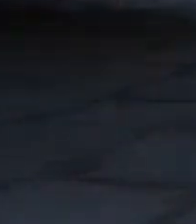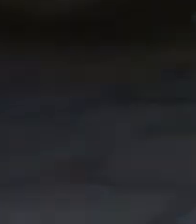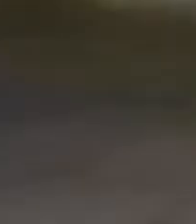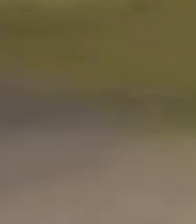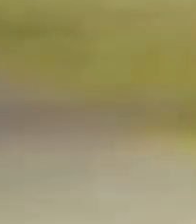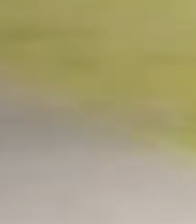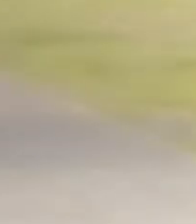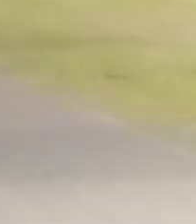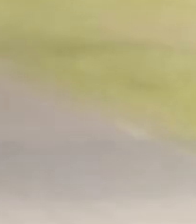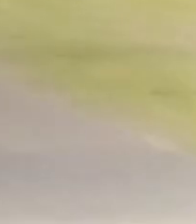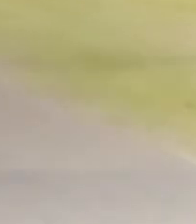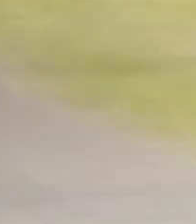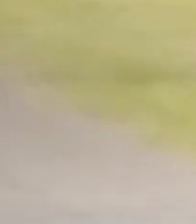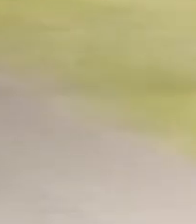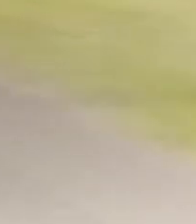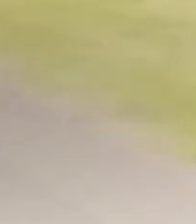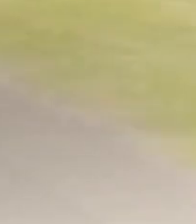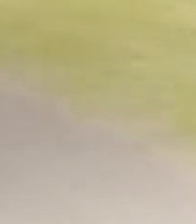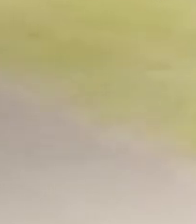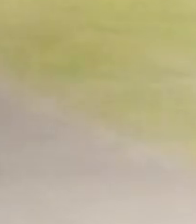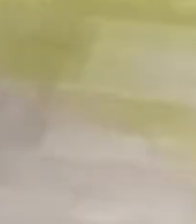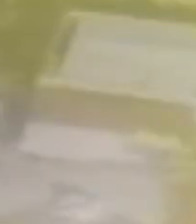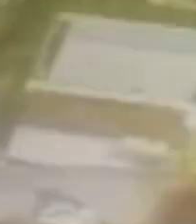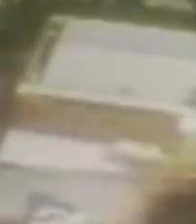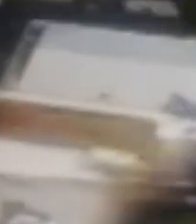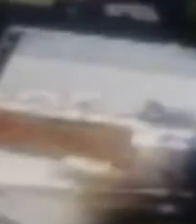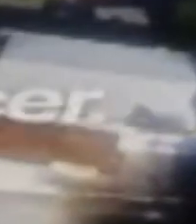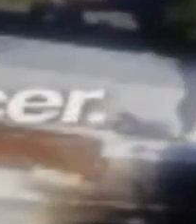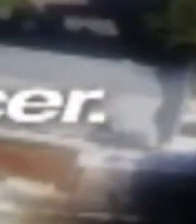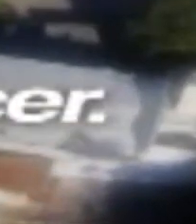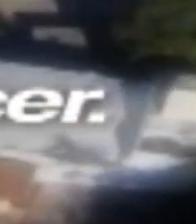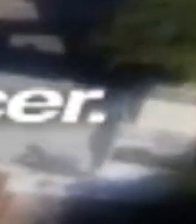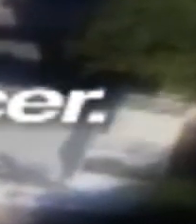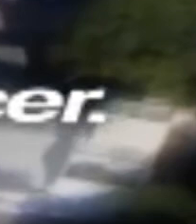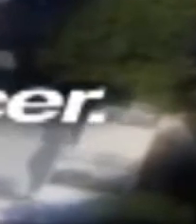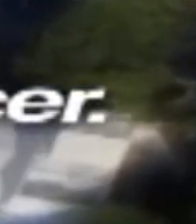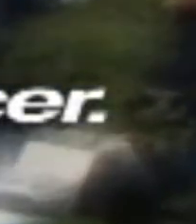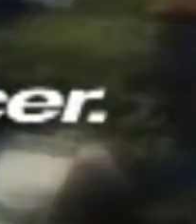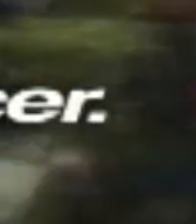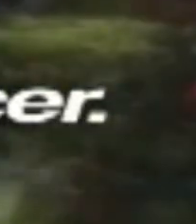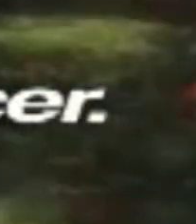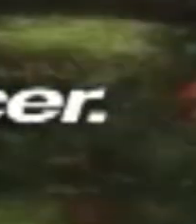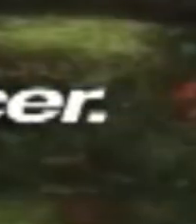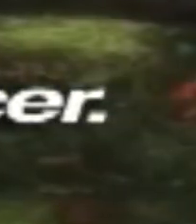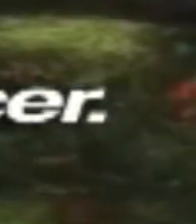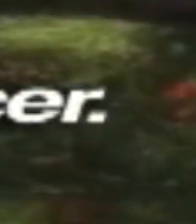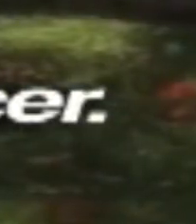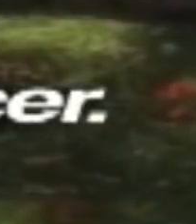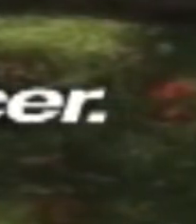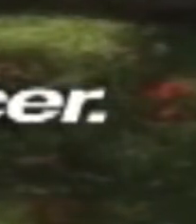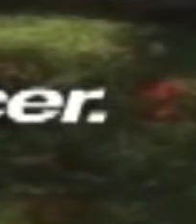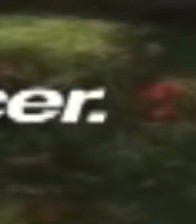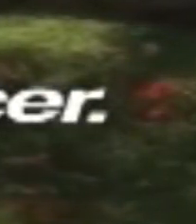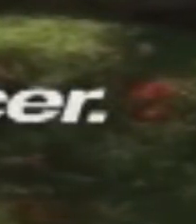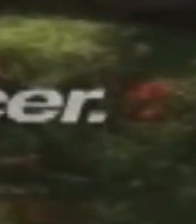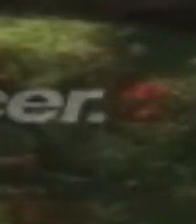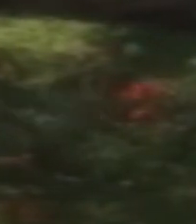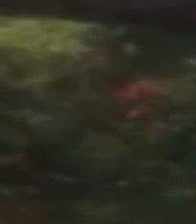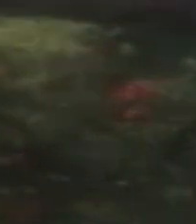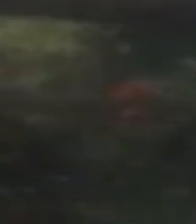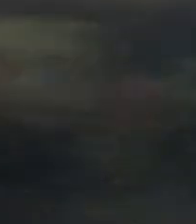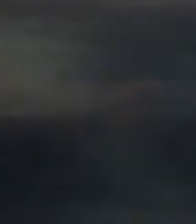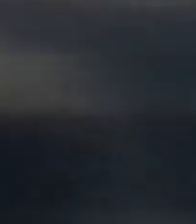público de reconhecimento e de gratidão, né, a esse trabalho aí desempenhado em relação aos bastidores. E só para, né, contar mais uma história para fechar,